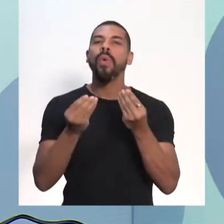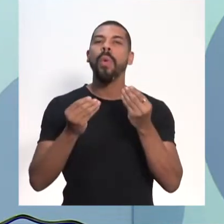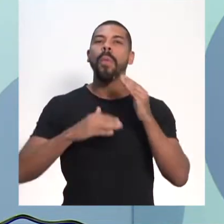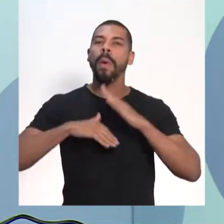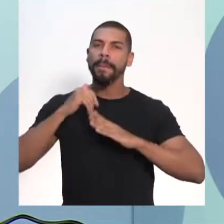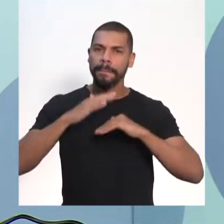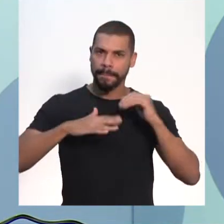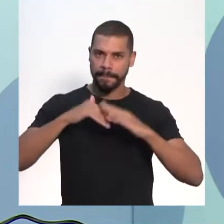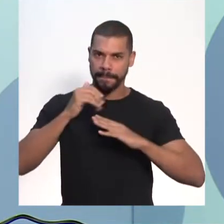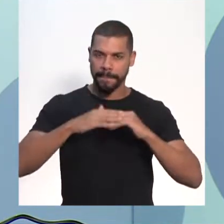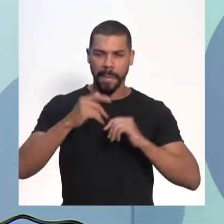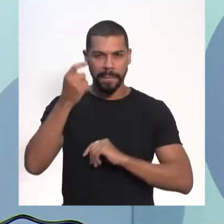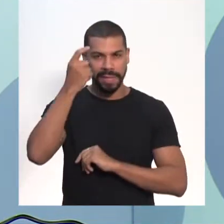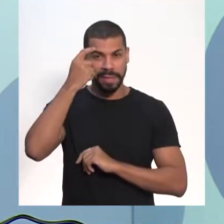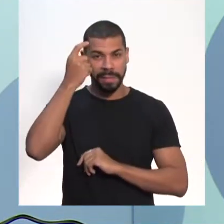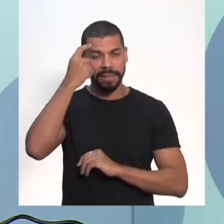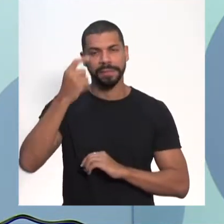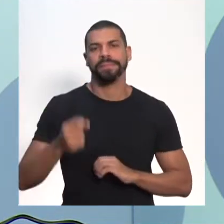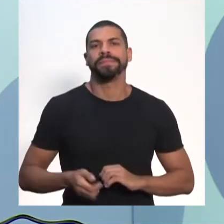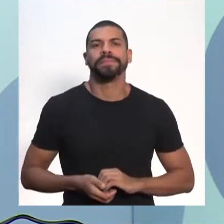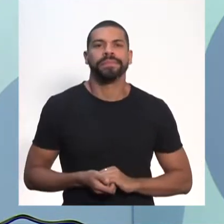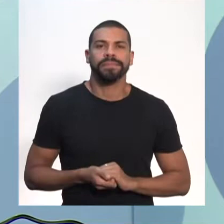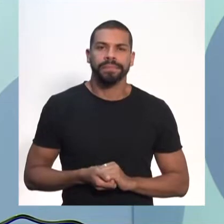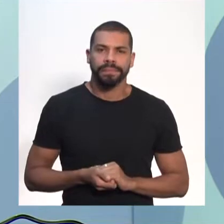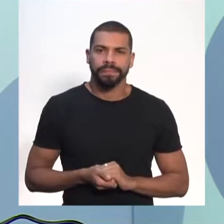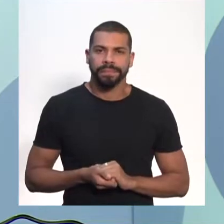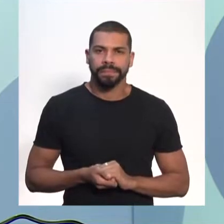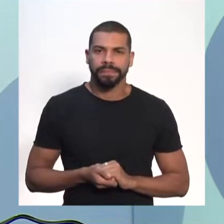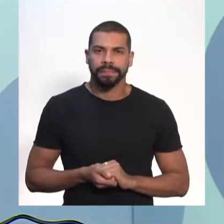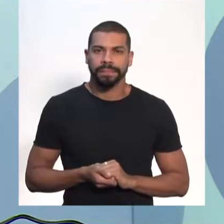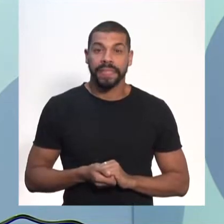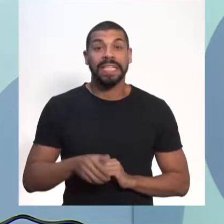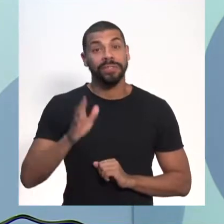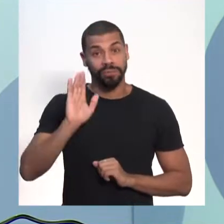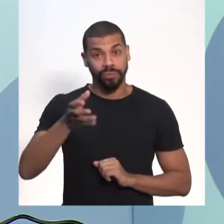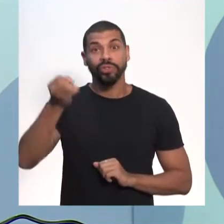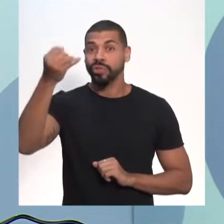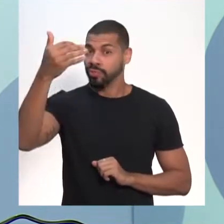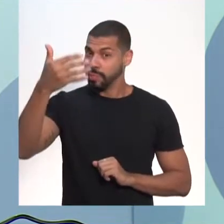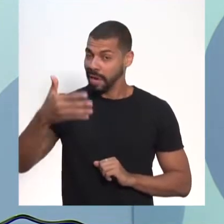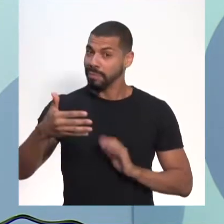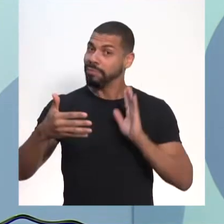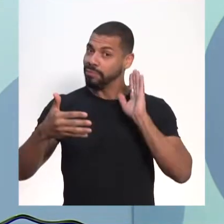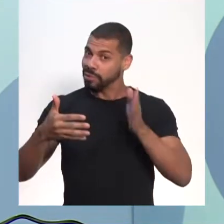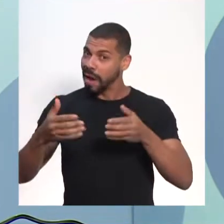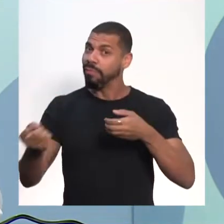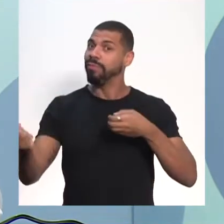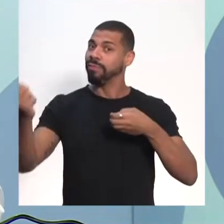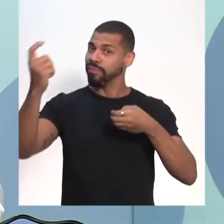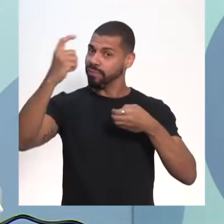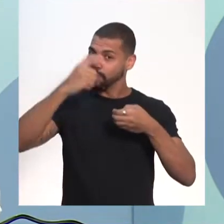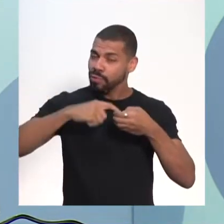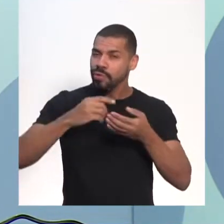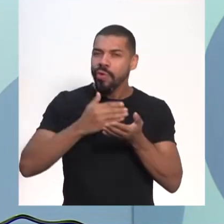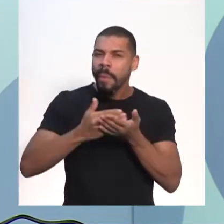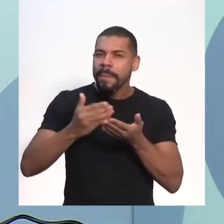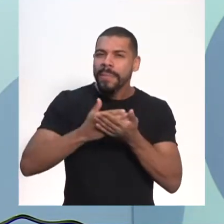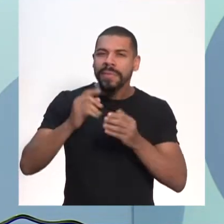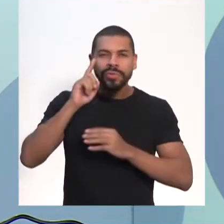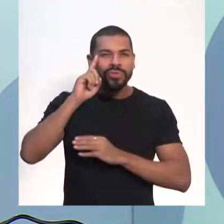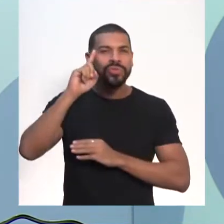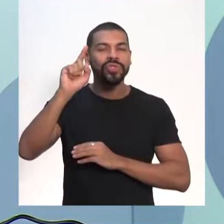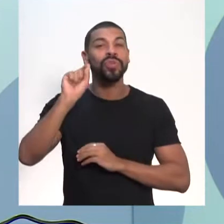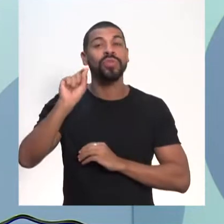dinâmica de pensamento. E volto a dizer, como já dito anteriormente no início do dia, né, que